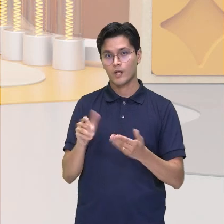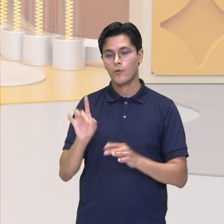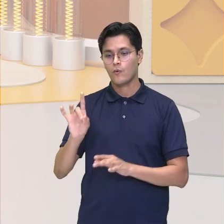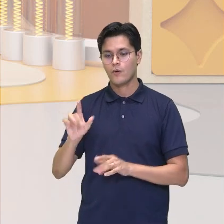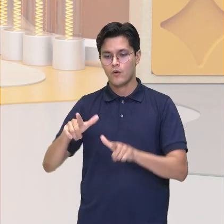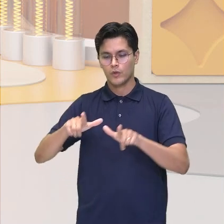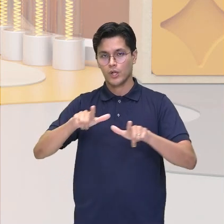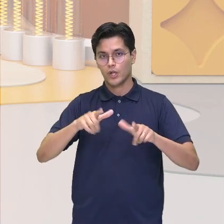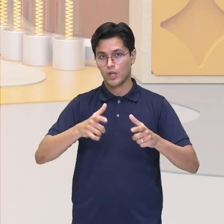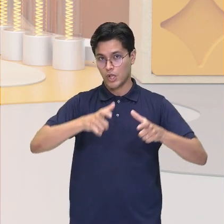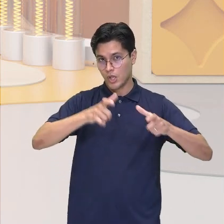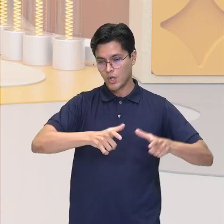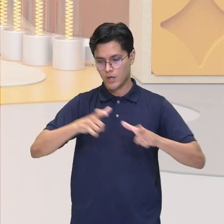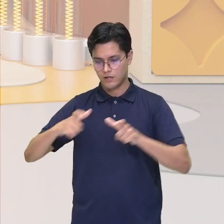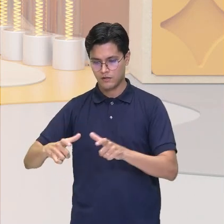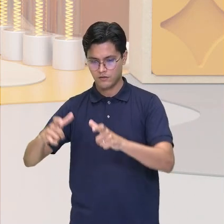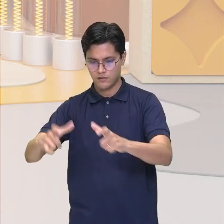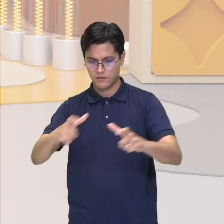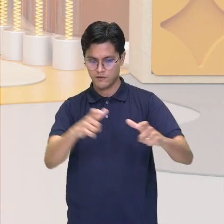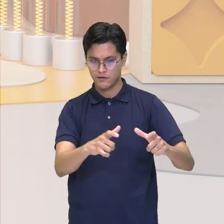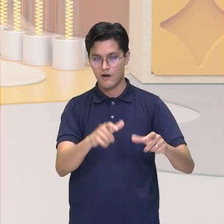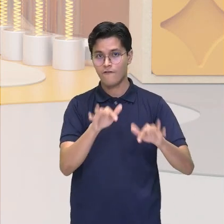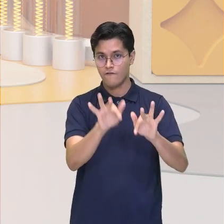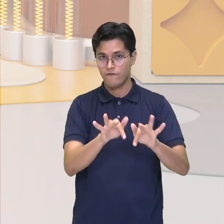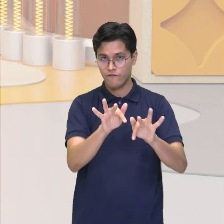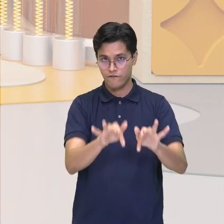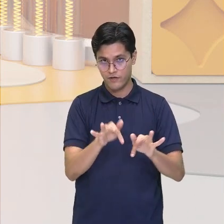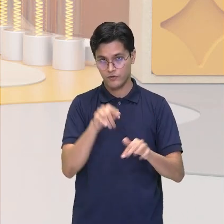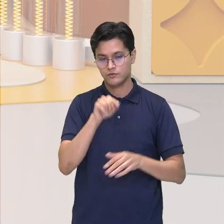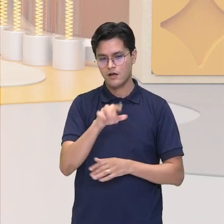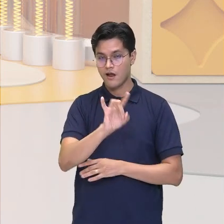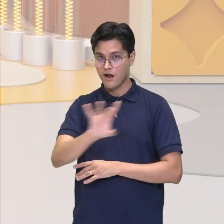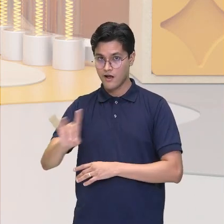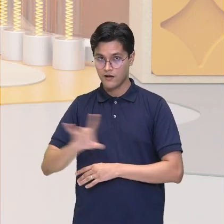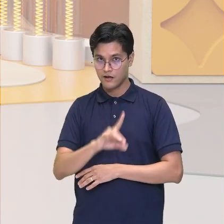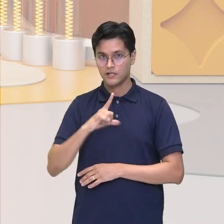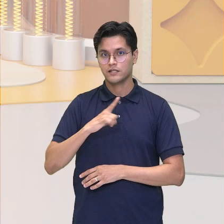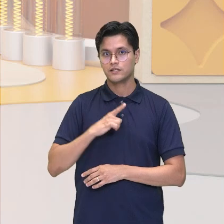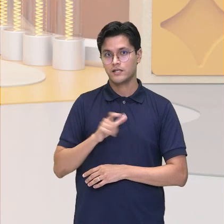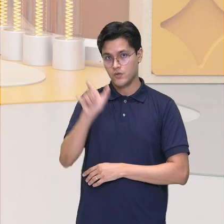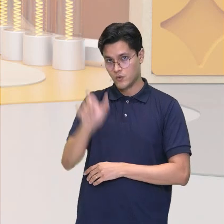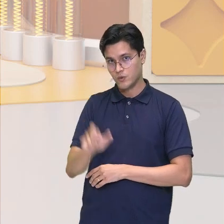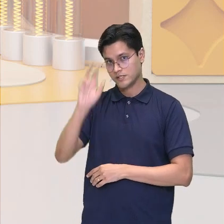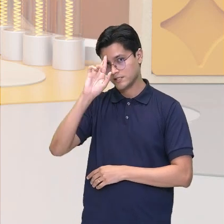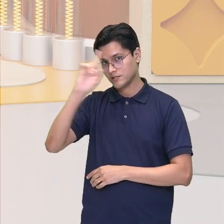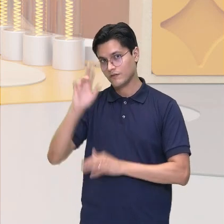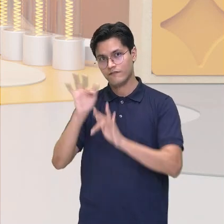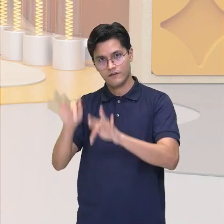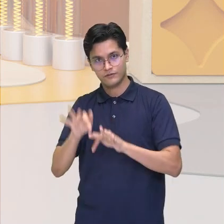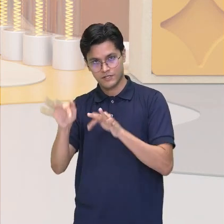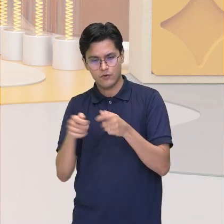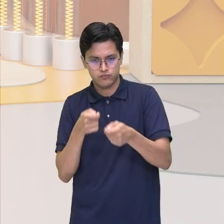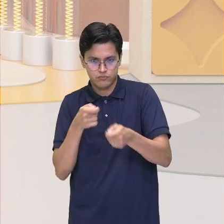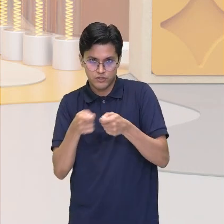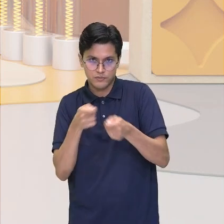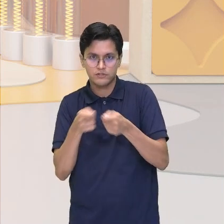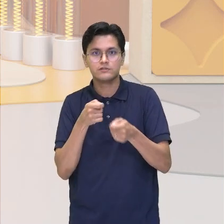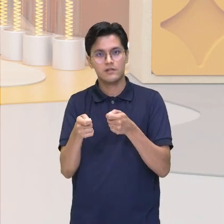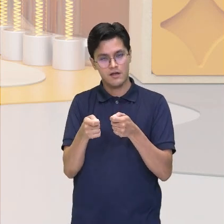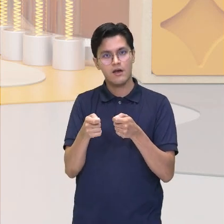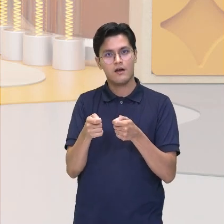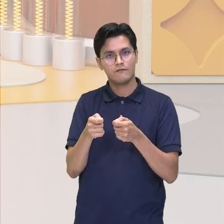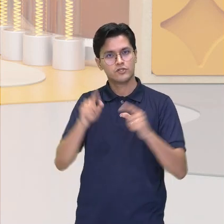feudo, onde ele administrava de acordo com sua conveniência. portanto, havia uma